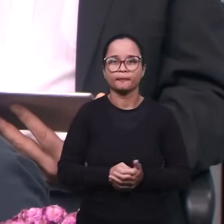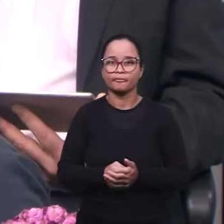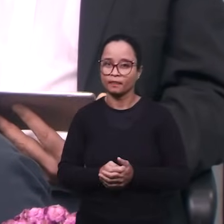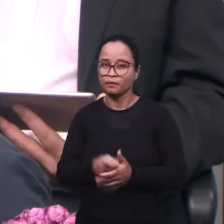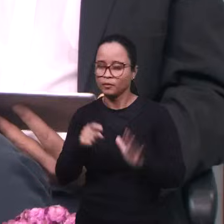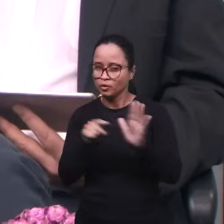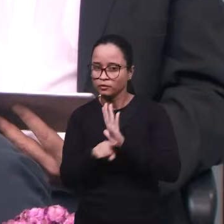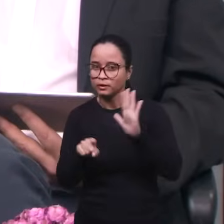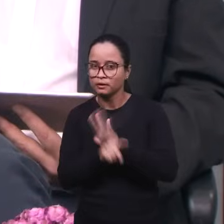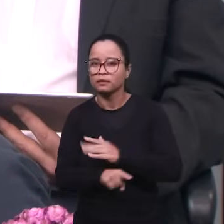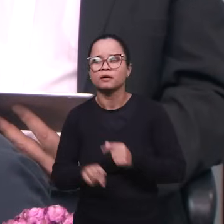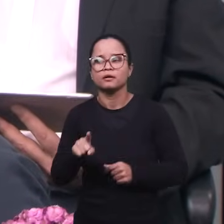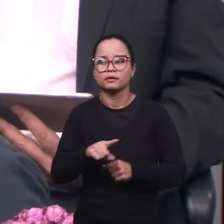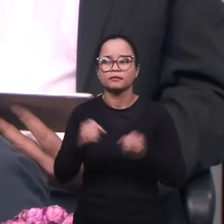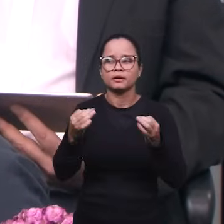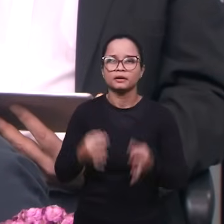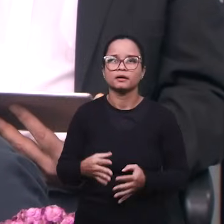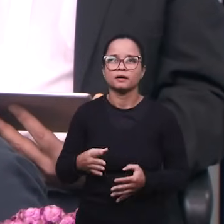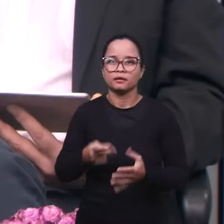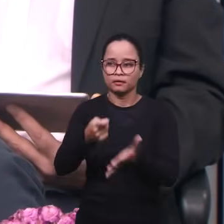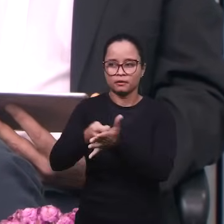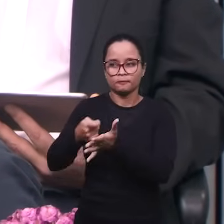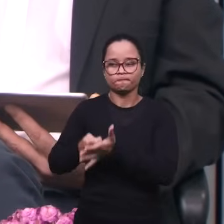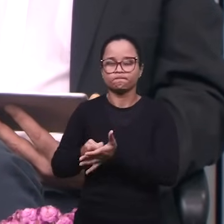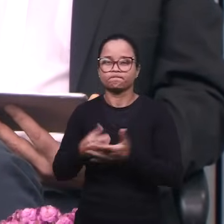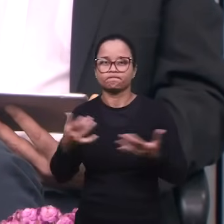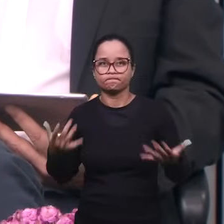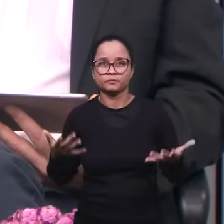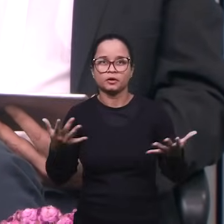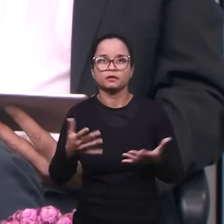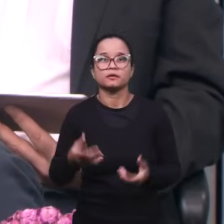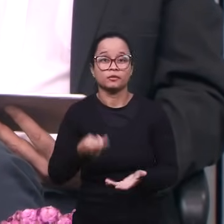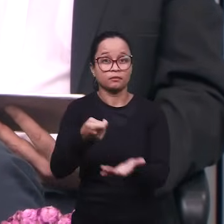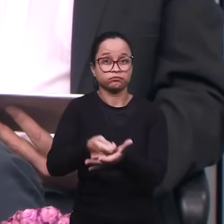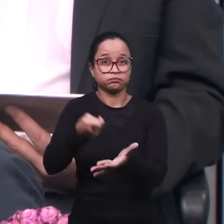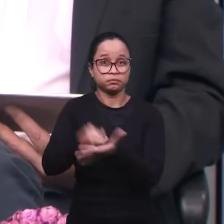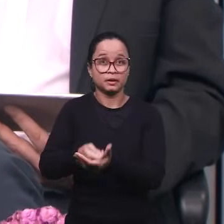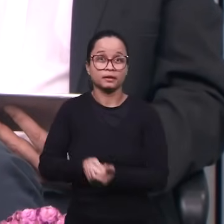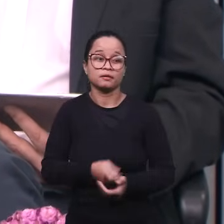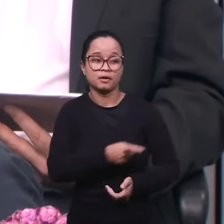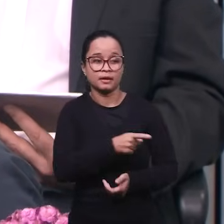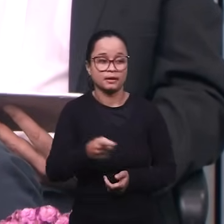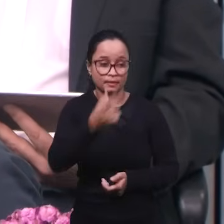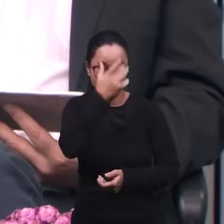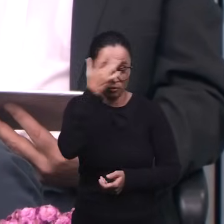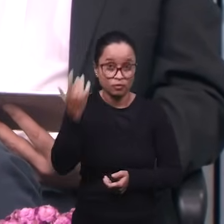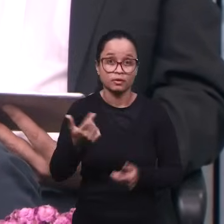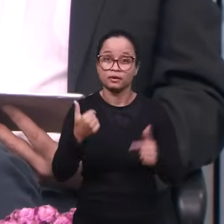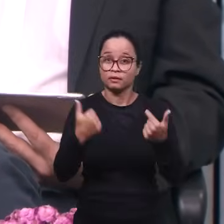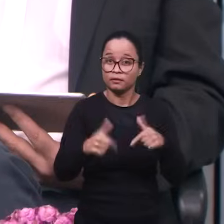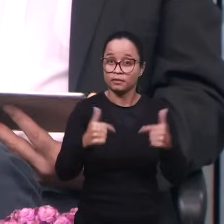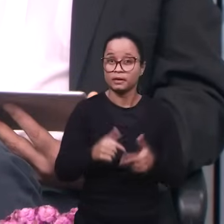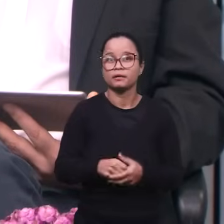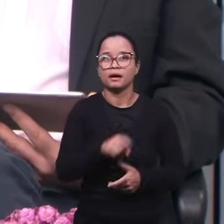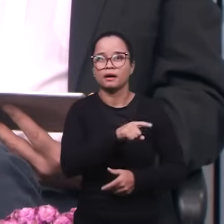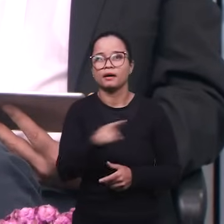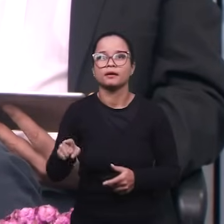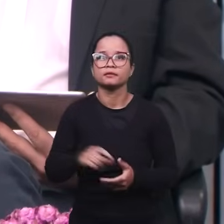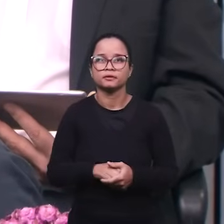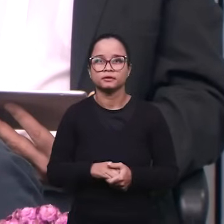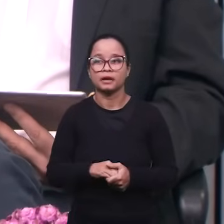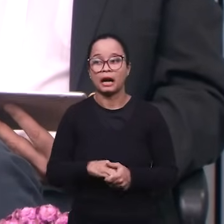mesmo um contador para falar, olha, eu estou contribuindo em cima do teto. Então, você tem, a obrigação é do empregado informar para a